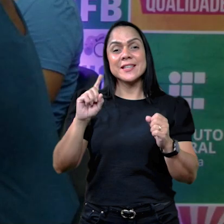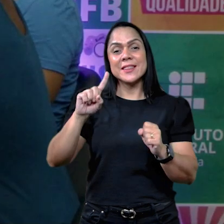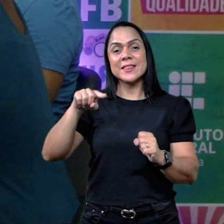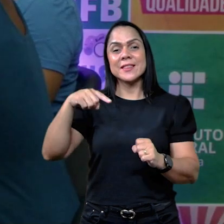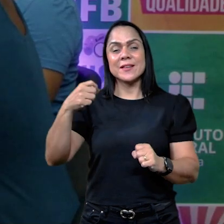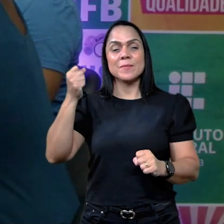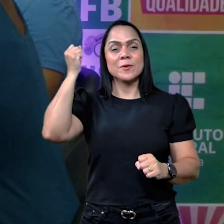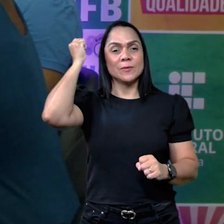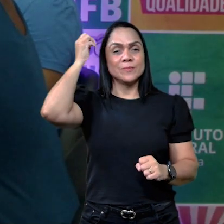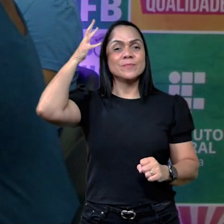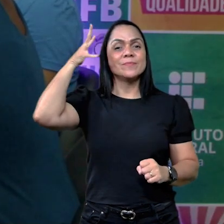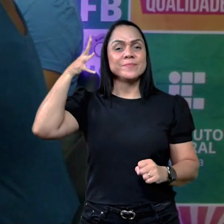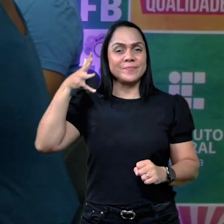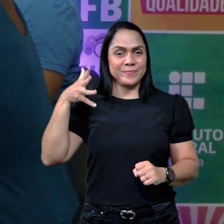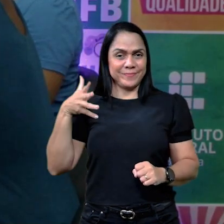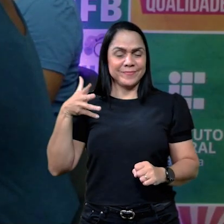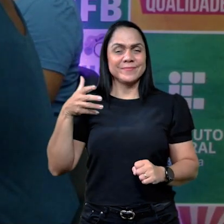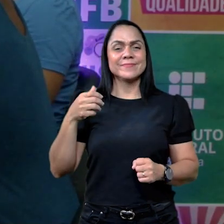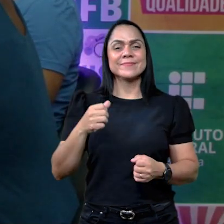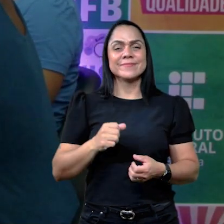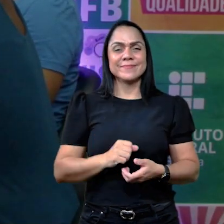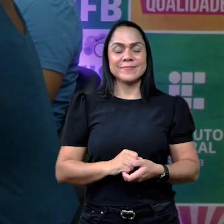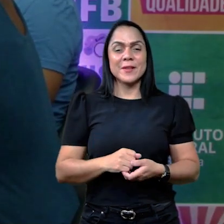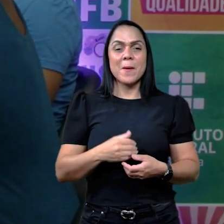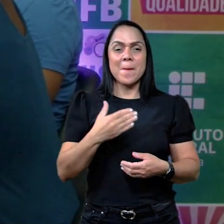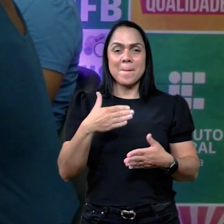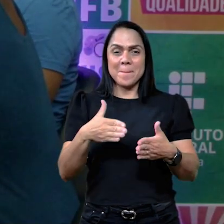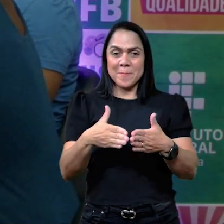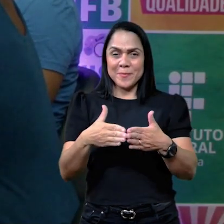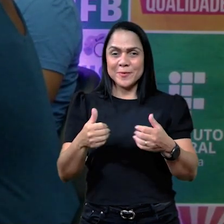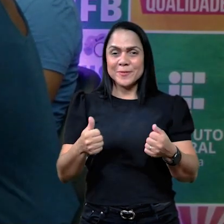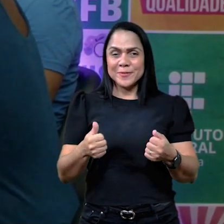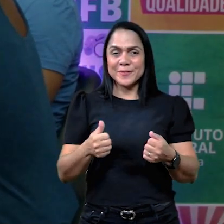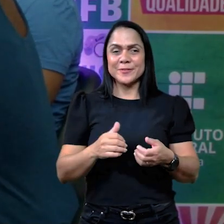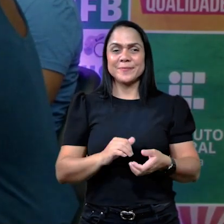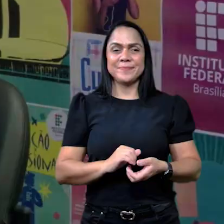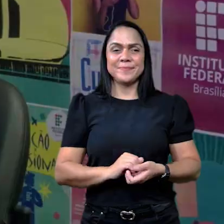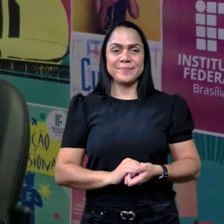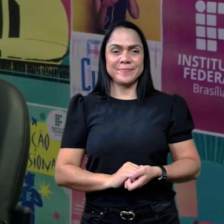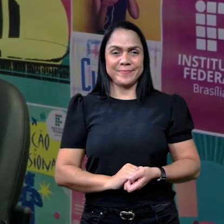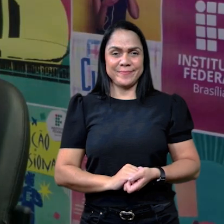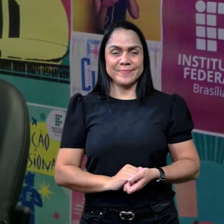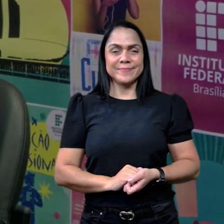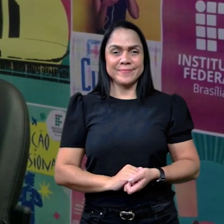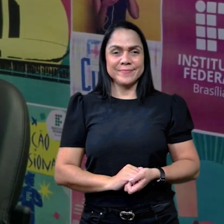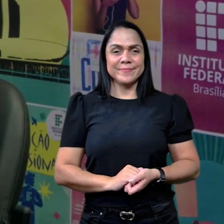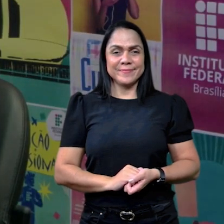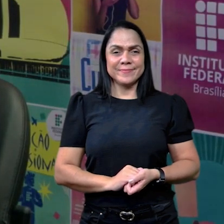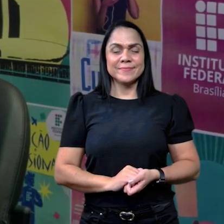depois fizessem suas auto-audiodescrição, por favor.